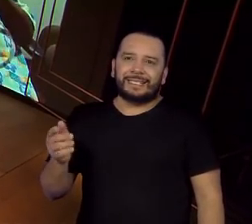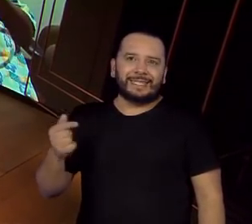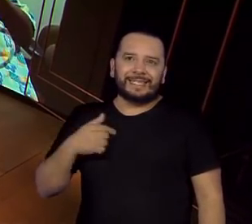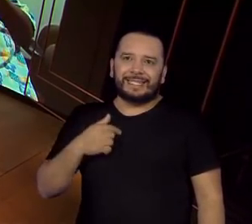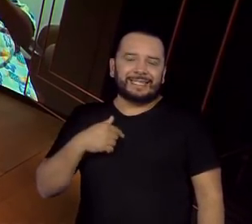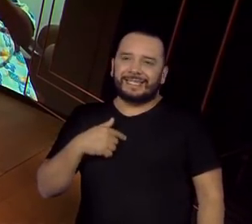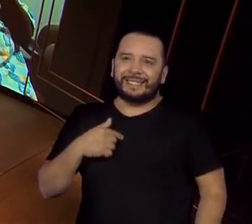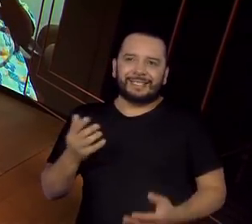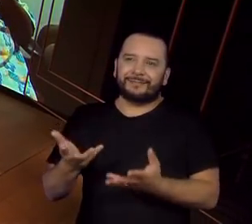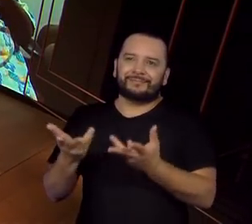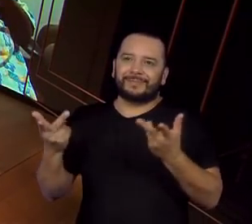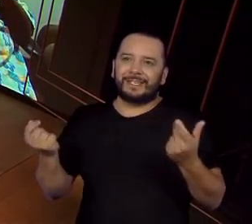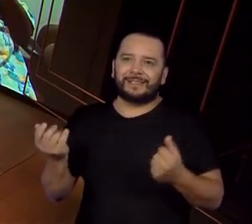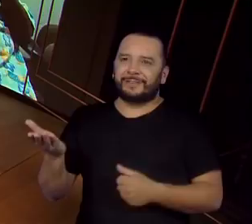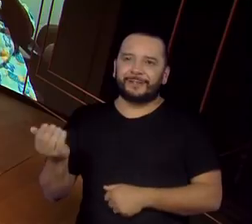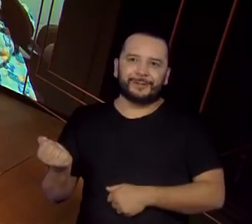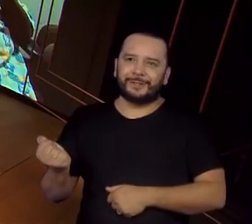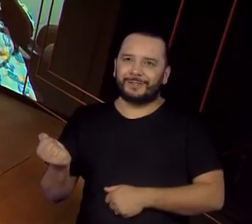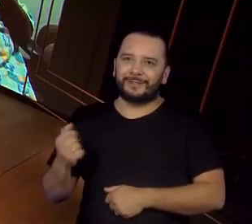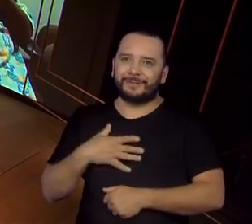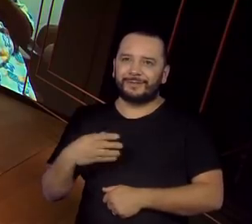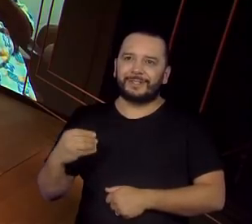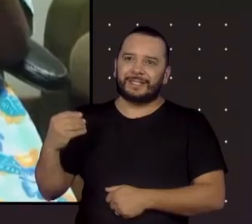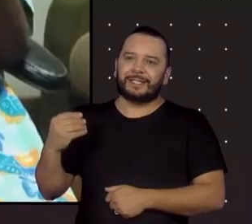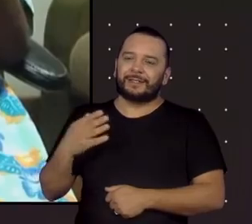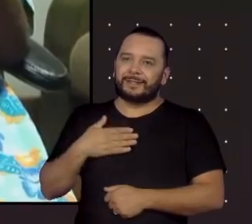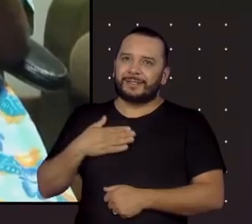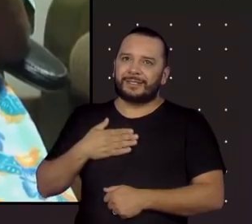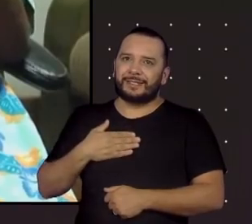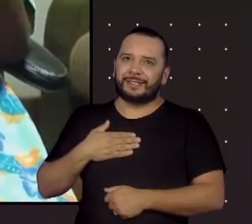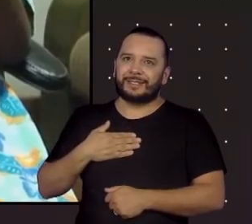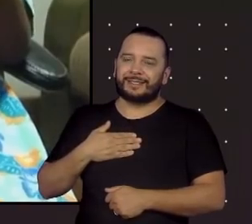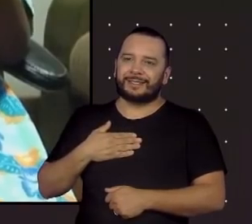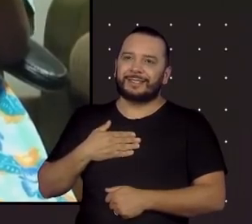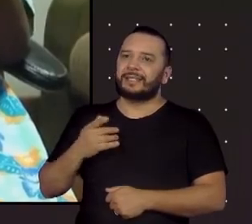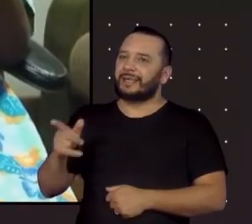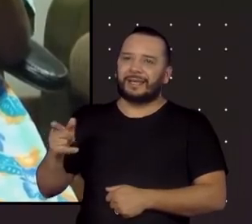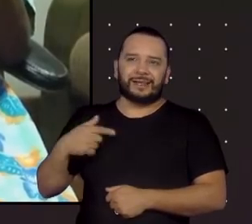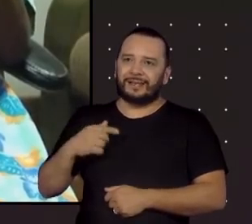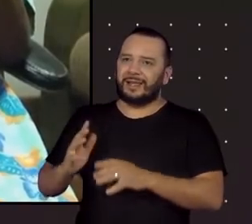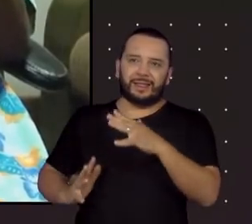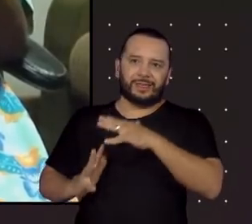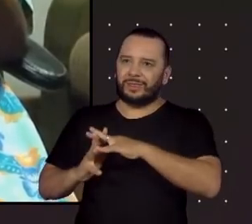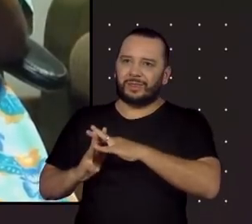agora, entendeu? Ele é que é o cara.